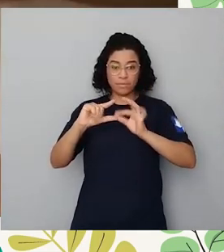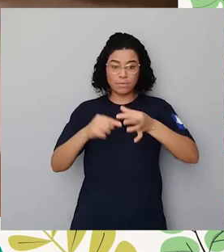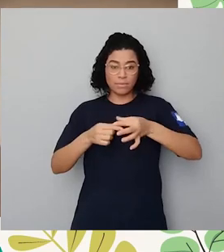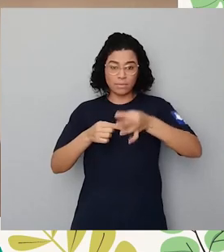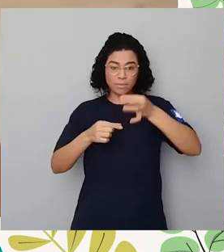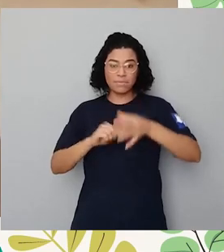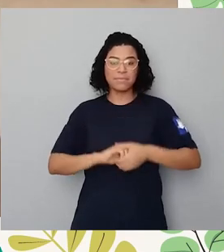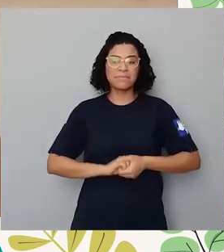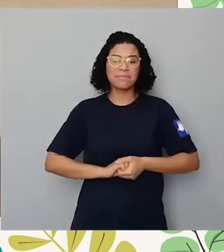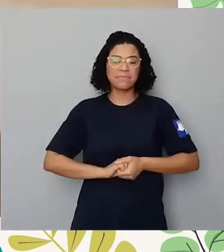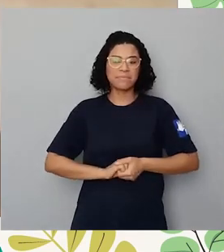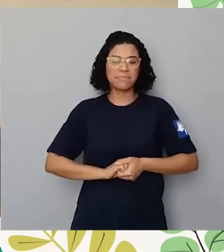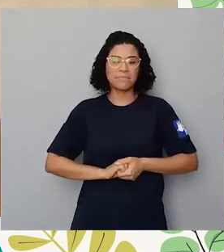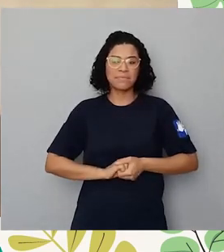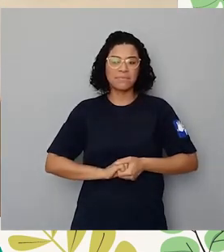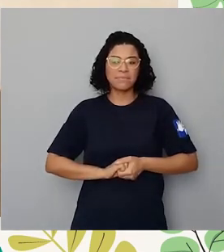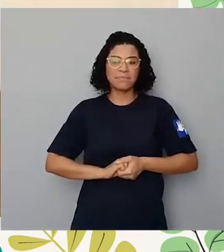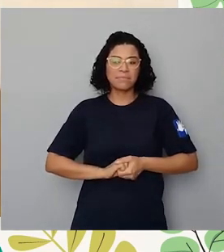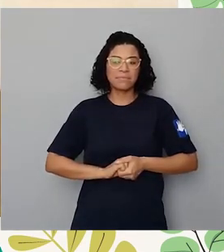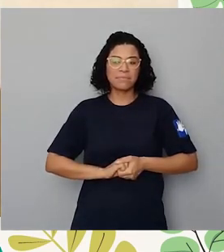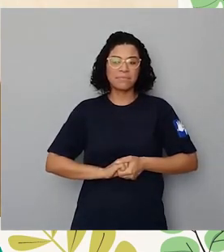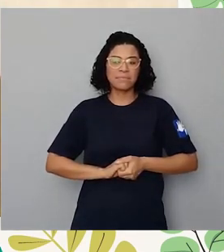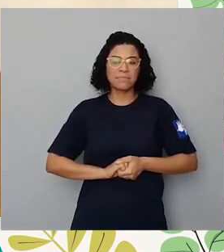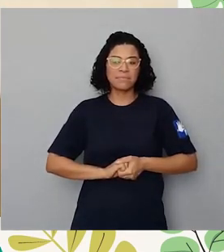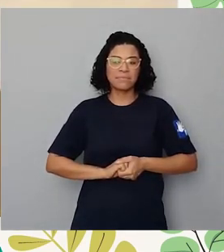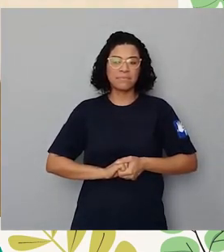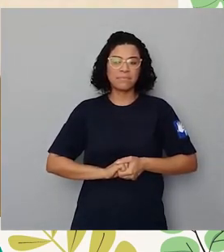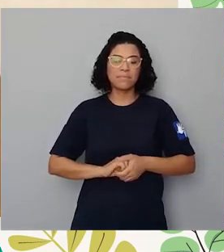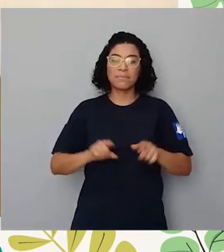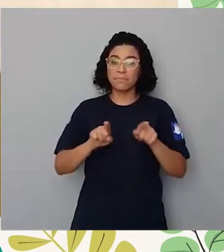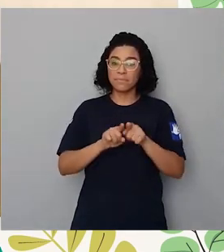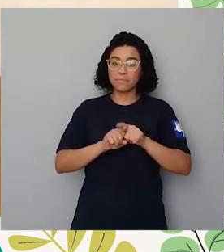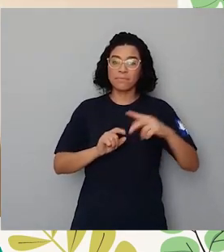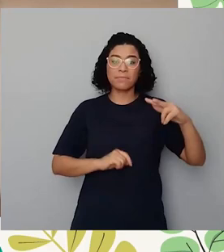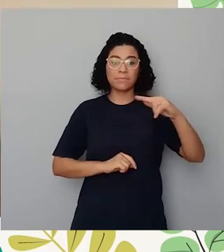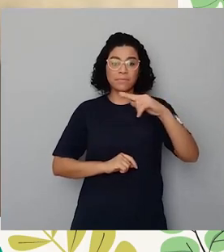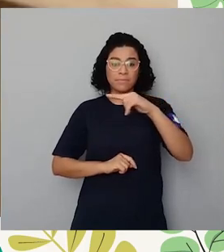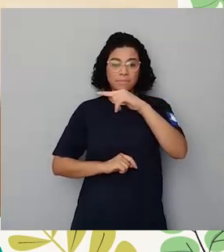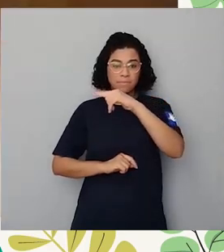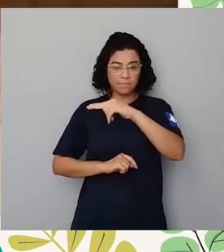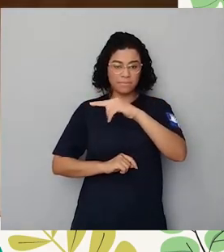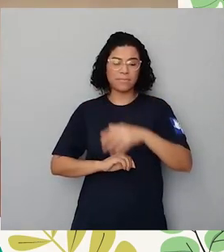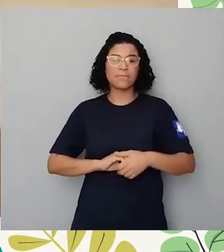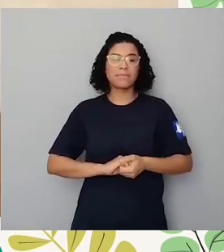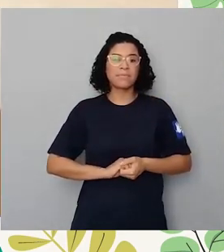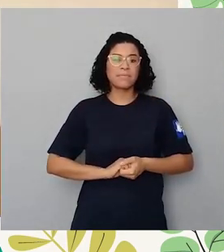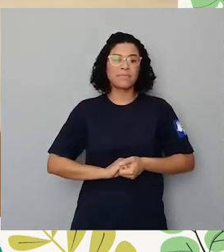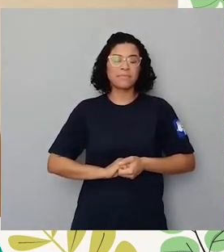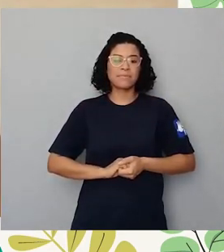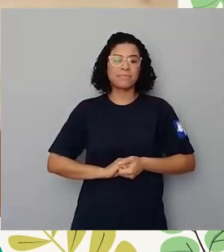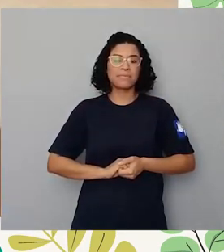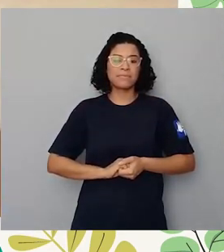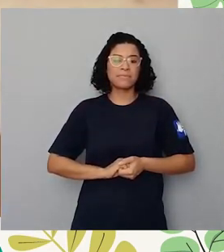até o finalzinho do triângulo, dobrar, né? E onde ficou a marquinha, a gente